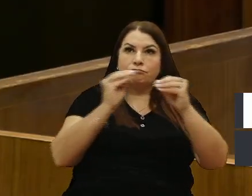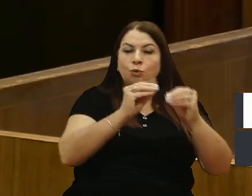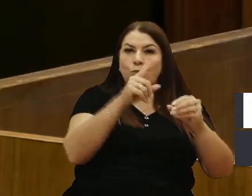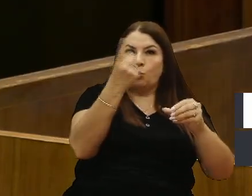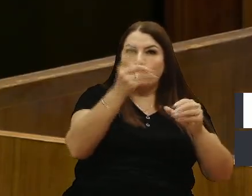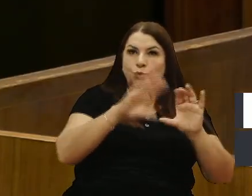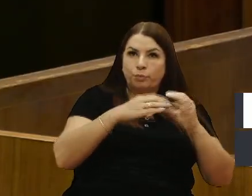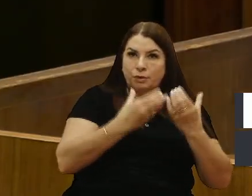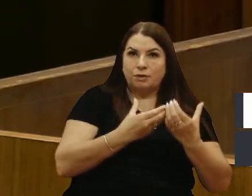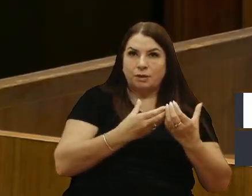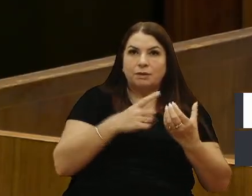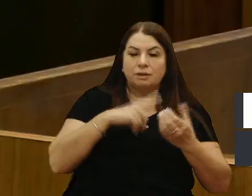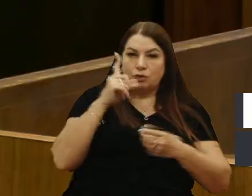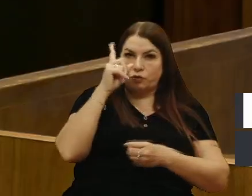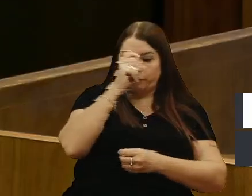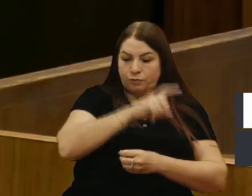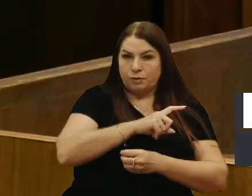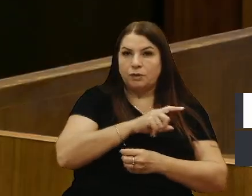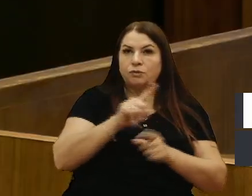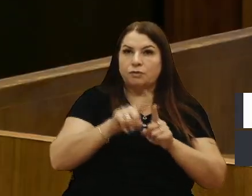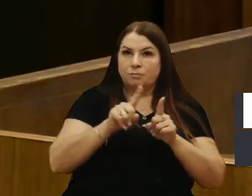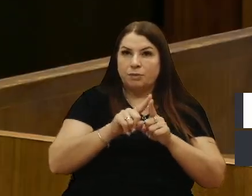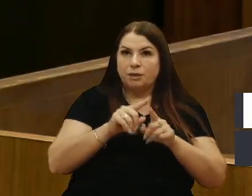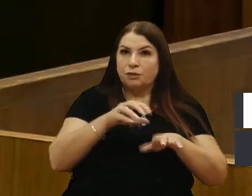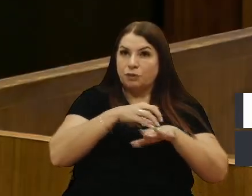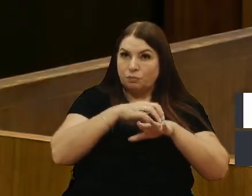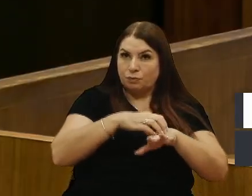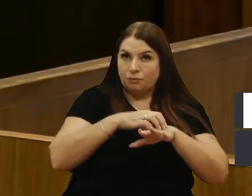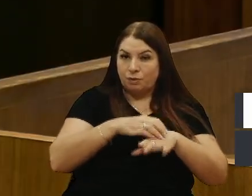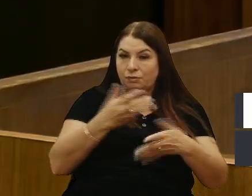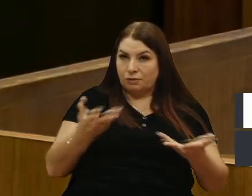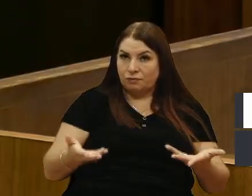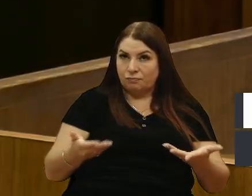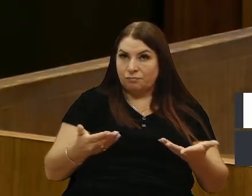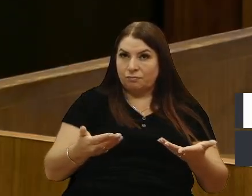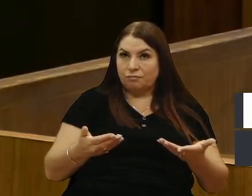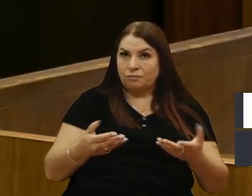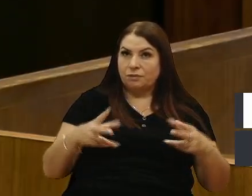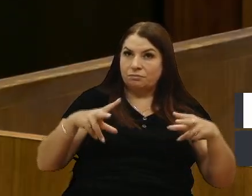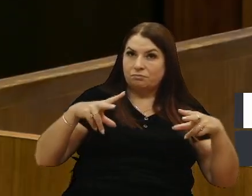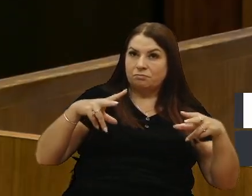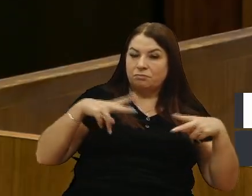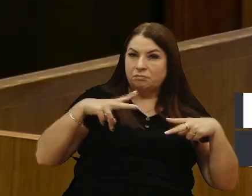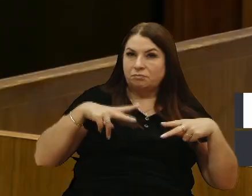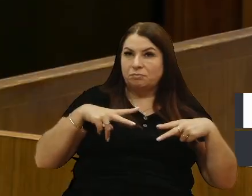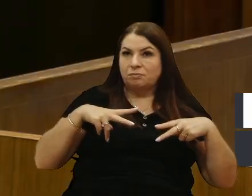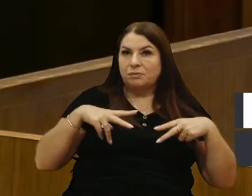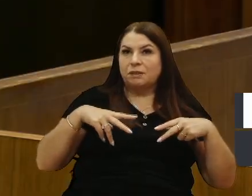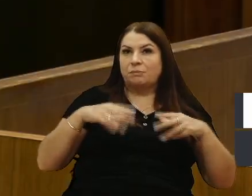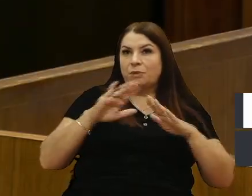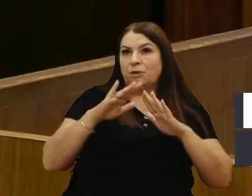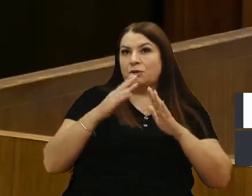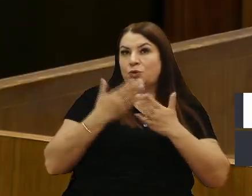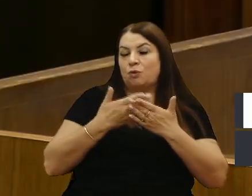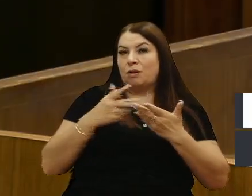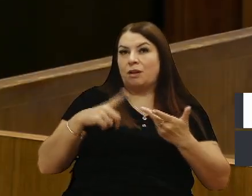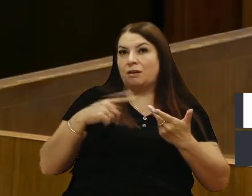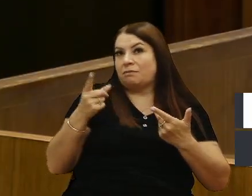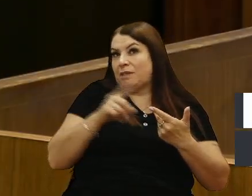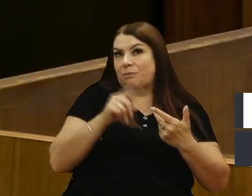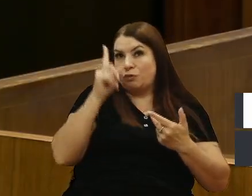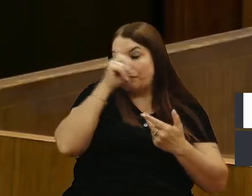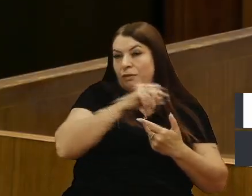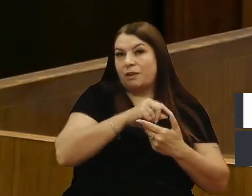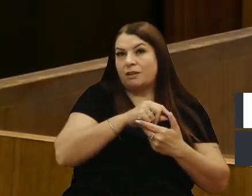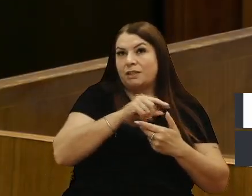outras comunidades. Tem a dificuldade, inclusive, de transporte, até privado, né? O transporte escolar que tem dificuldade